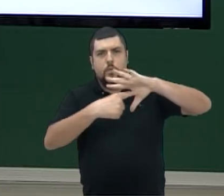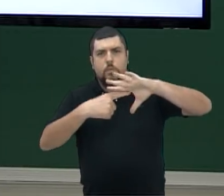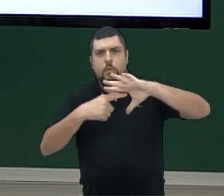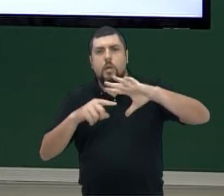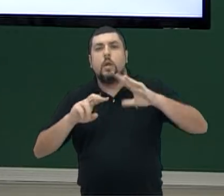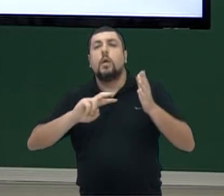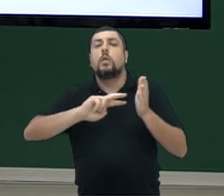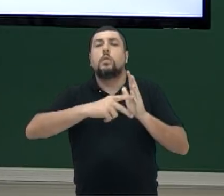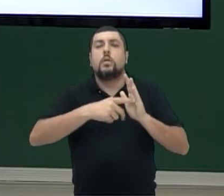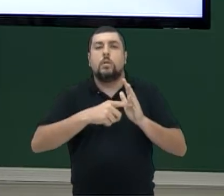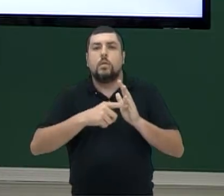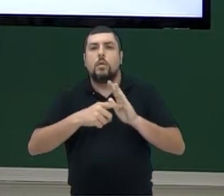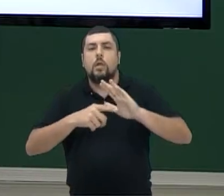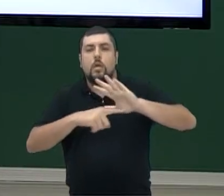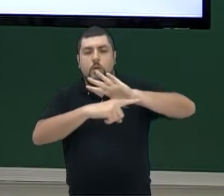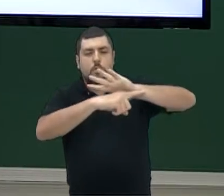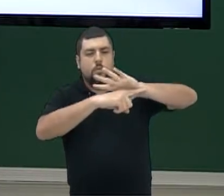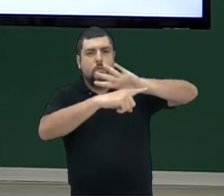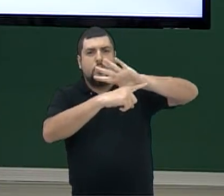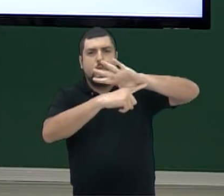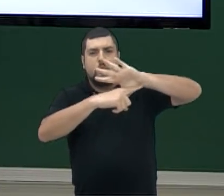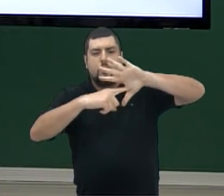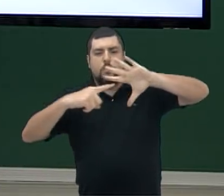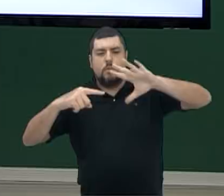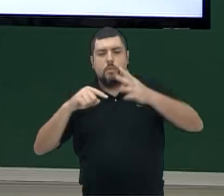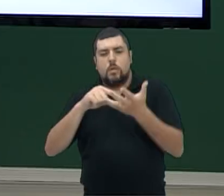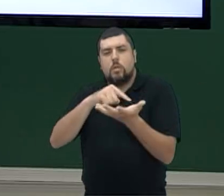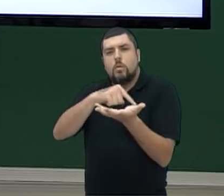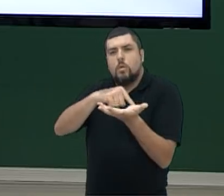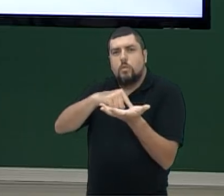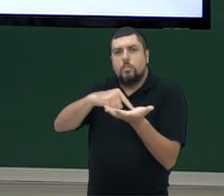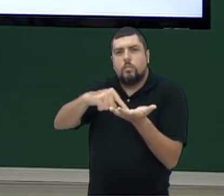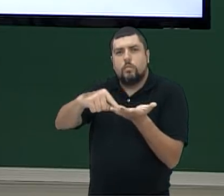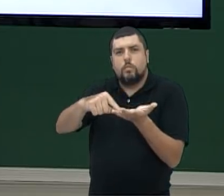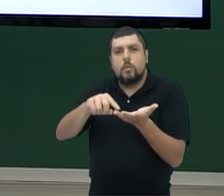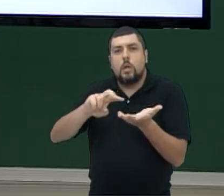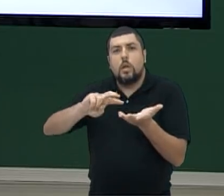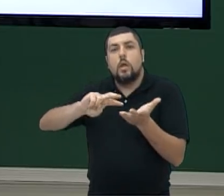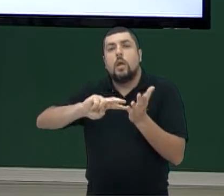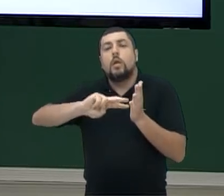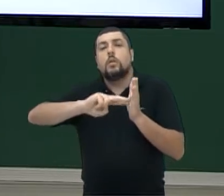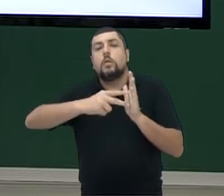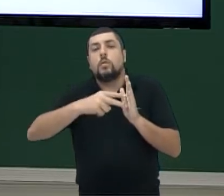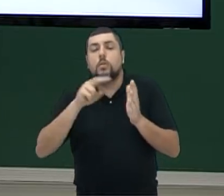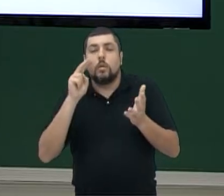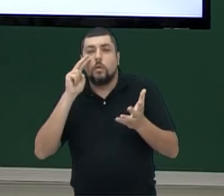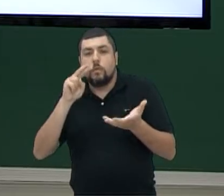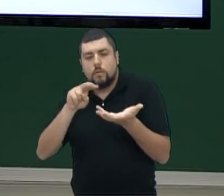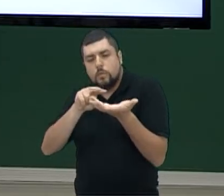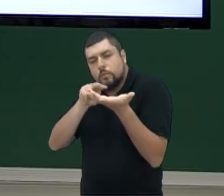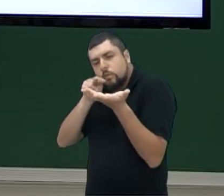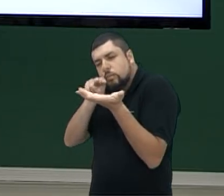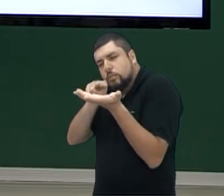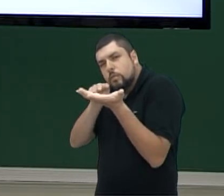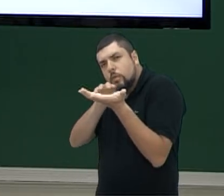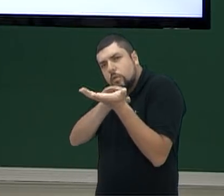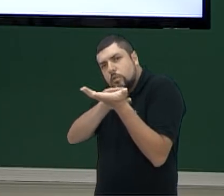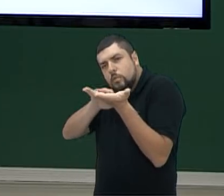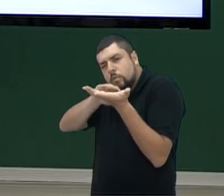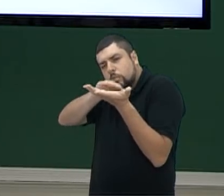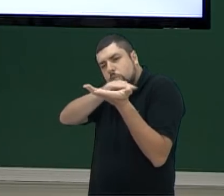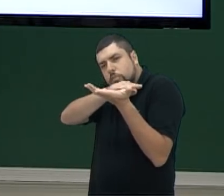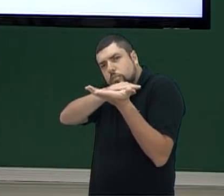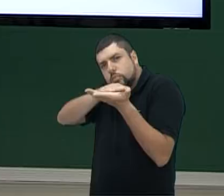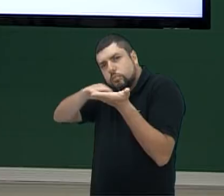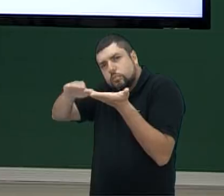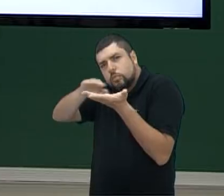ó. Então é um perfil de leste a oeste. Então o que nós temos? Oceano Atlântico